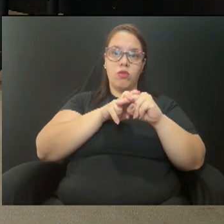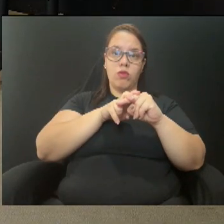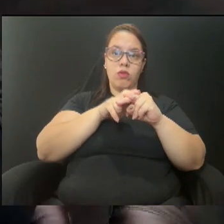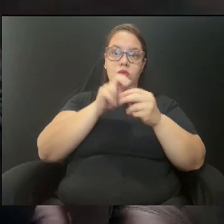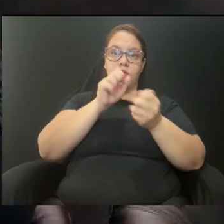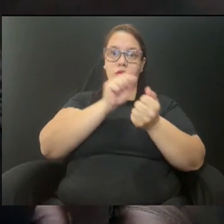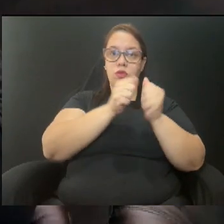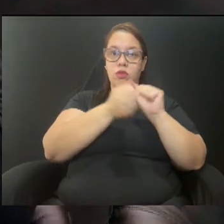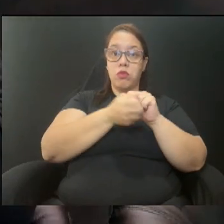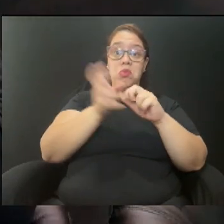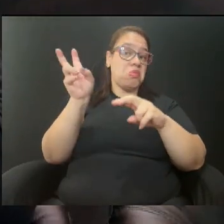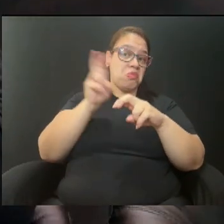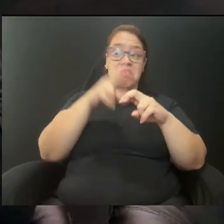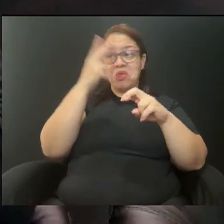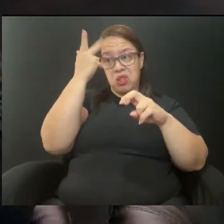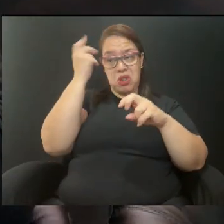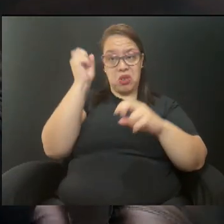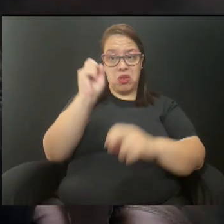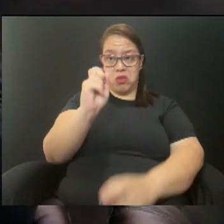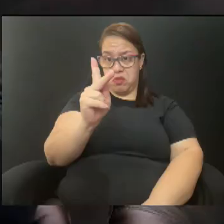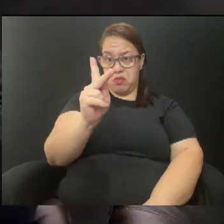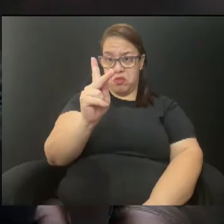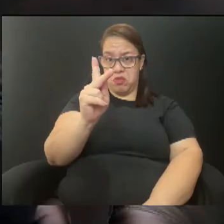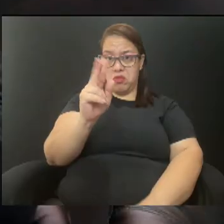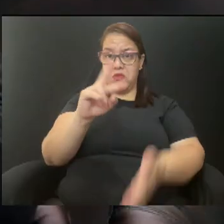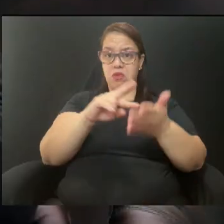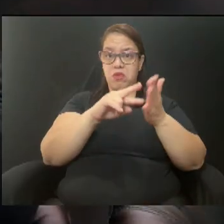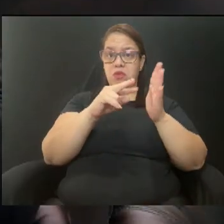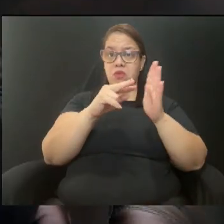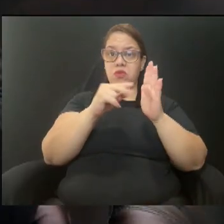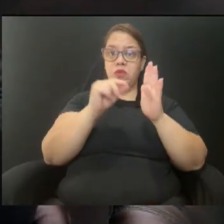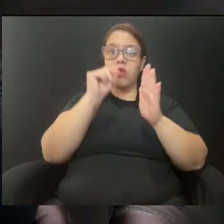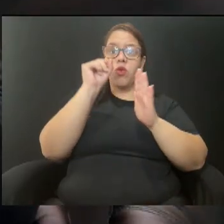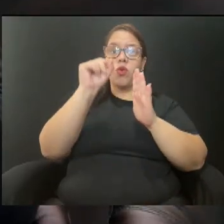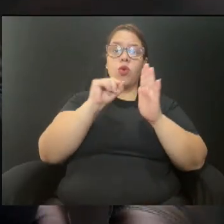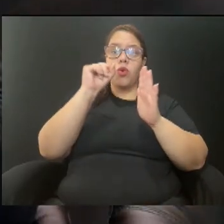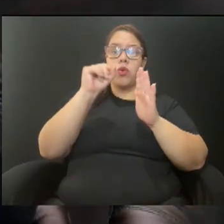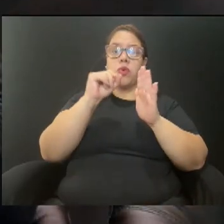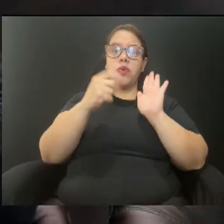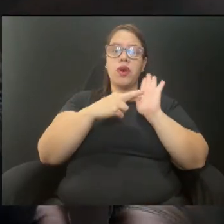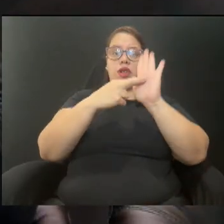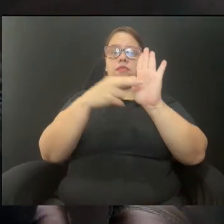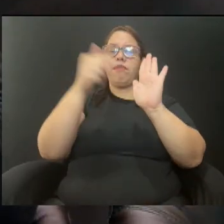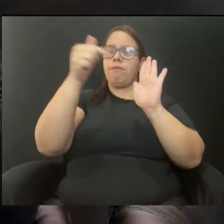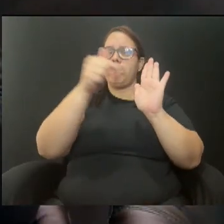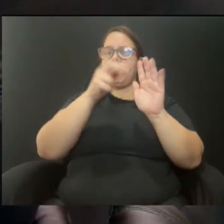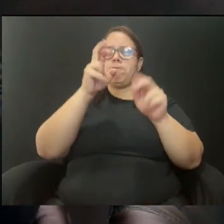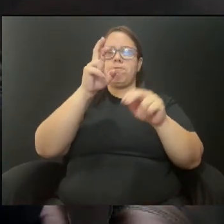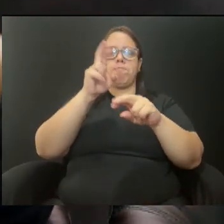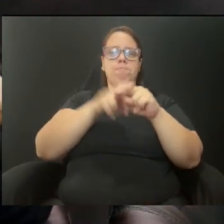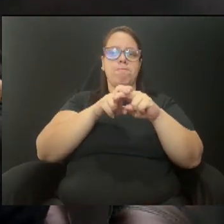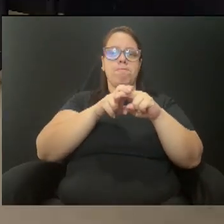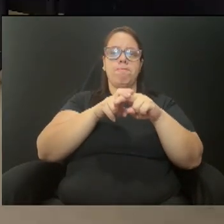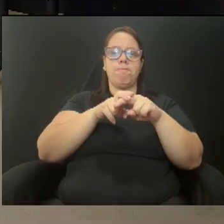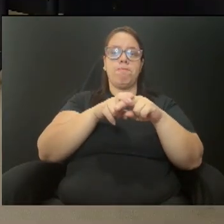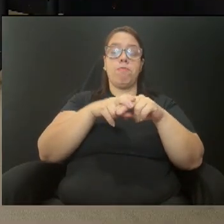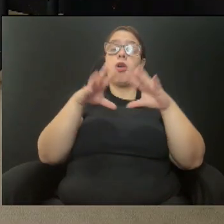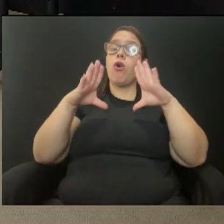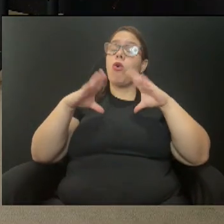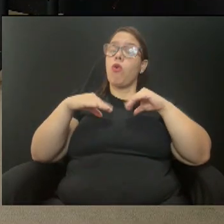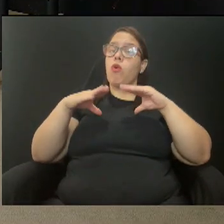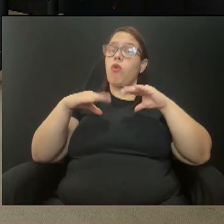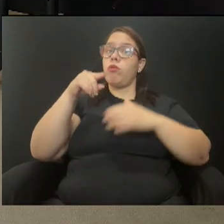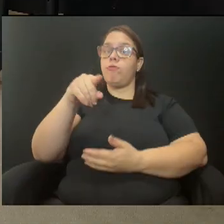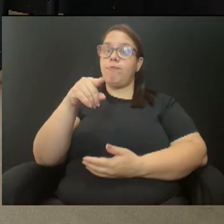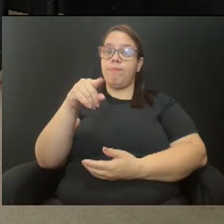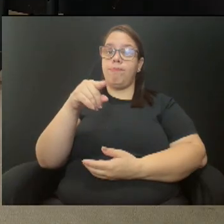ok. Significante é a questão de o que essa cadeira representa. Para mim, pode vir algo de confortável. Para você, pode vir a ideia